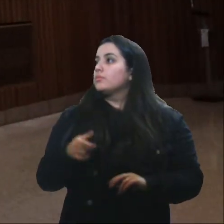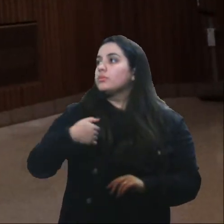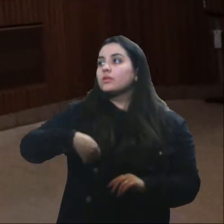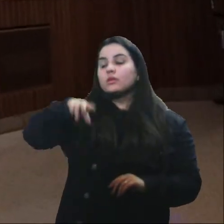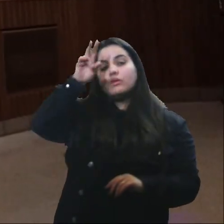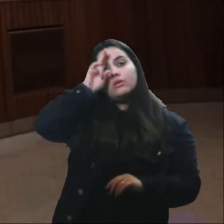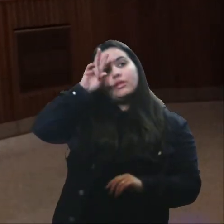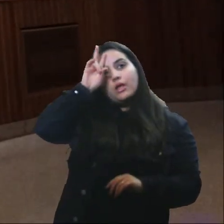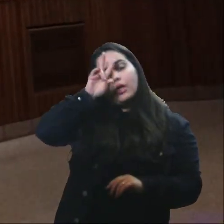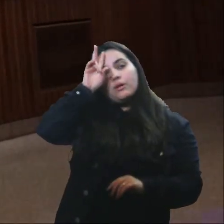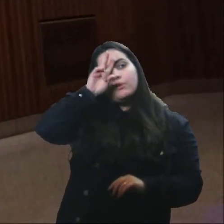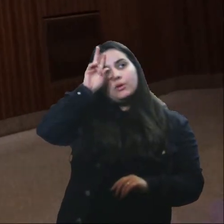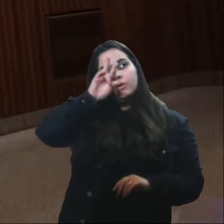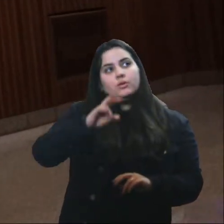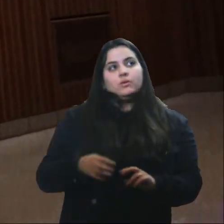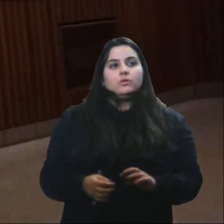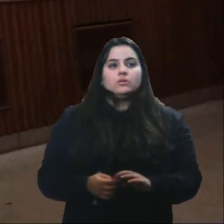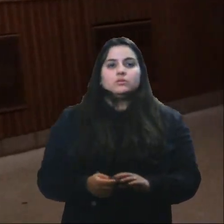que durante